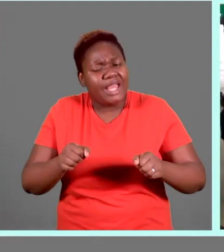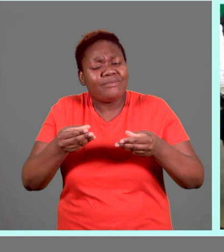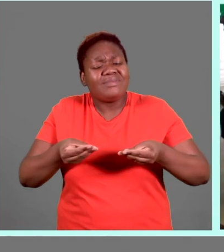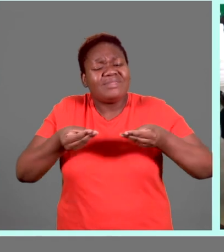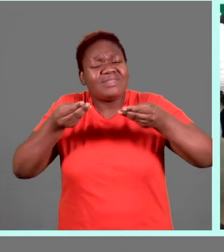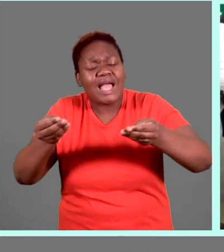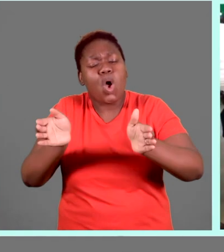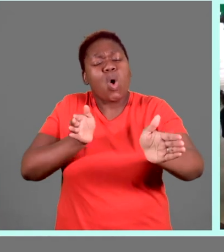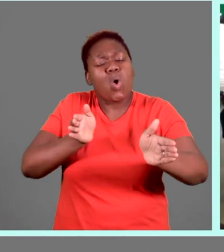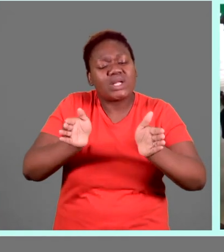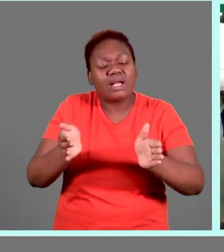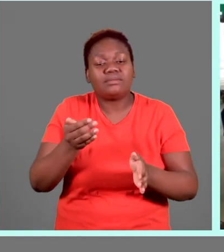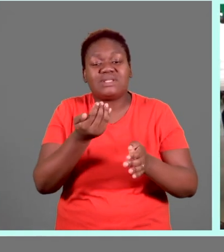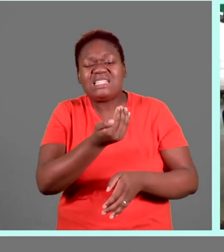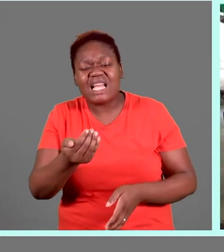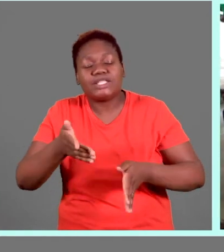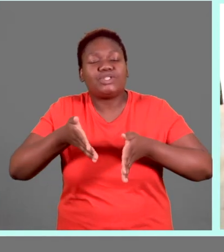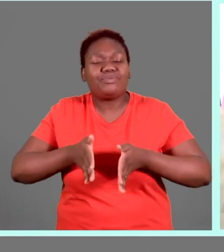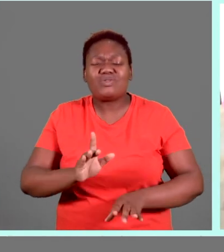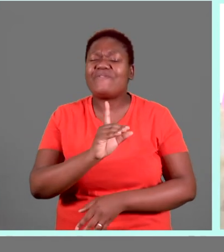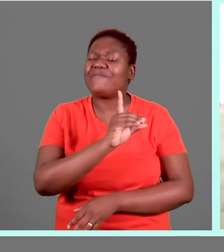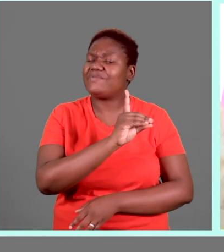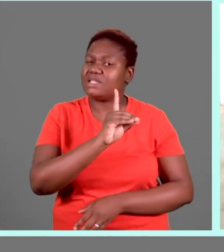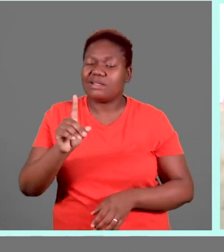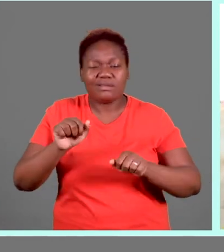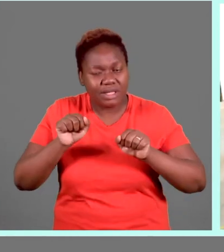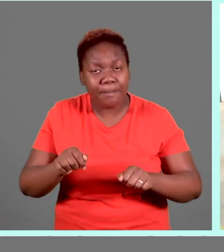filhos e deixa um conselho aos outros homens.